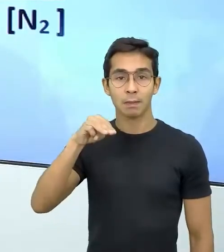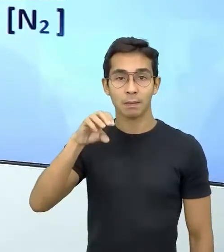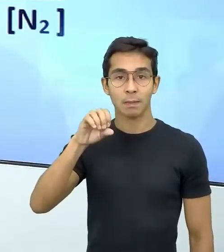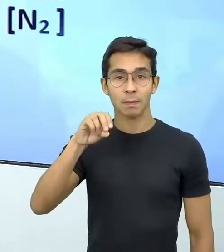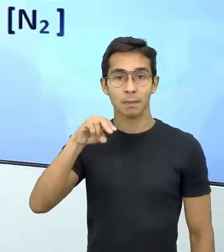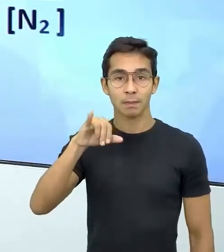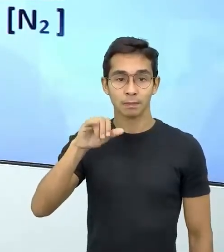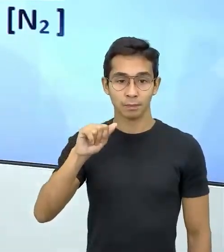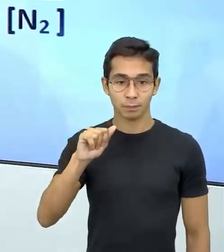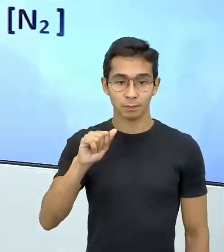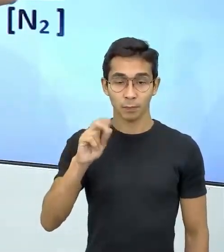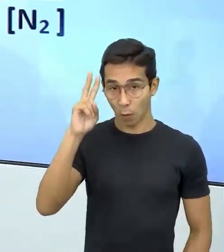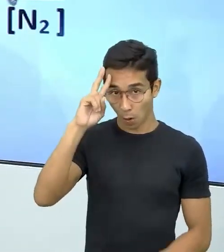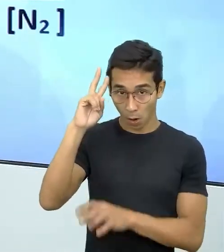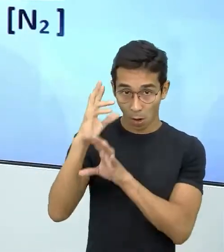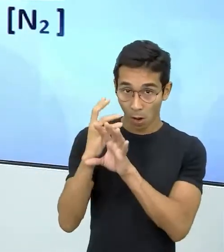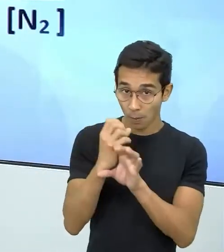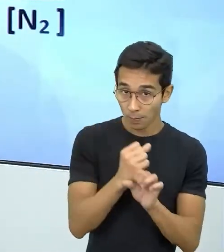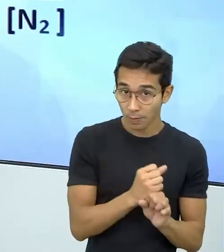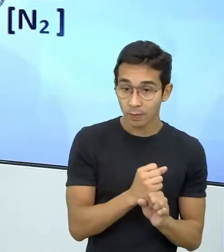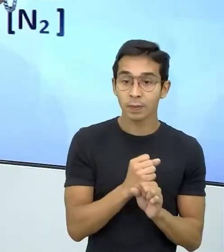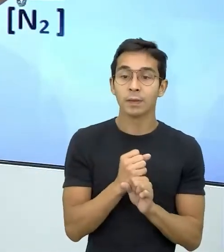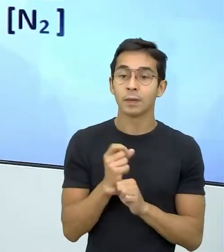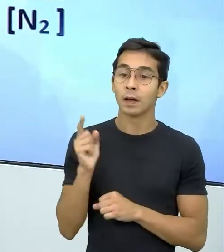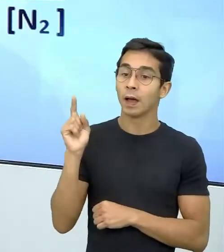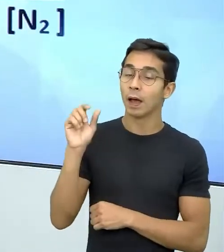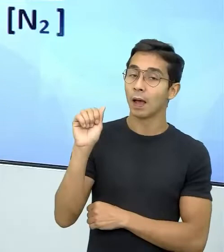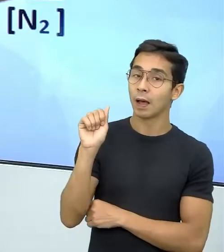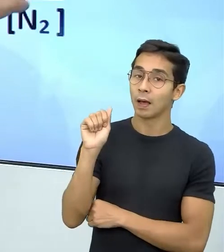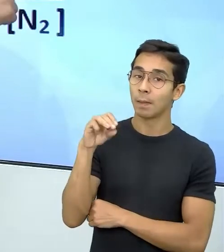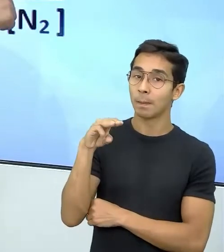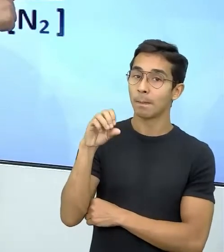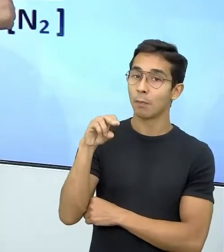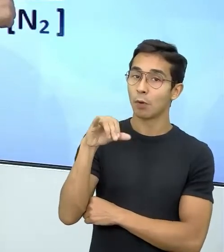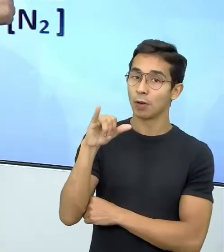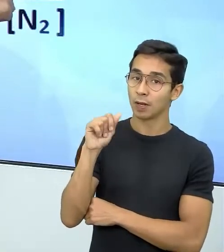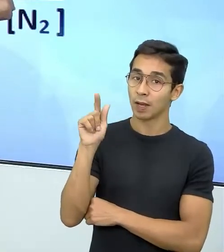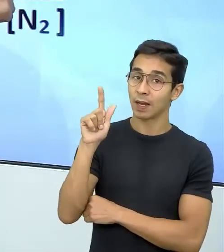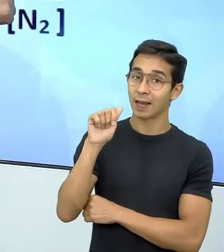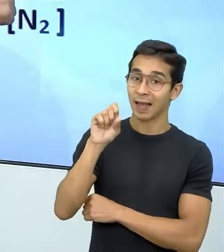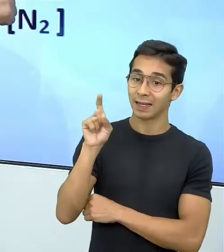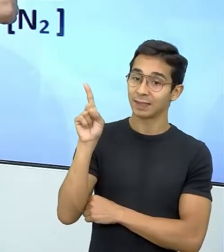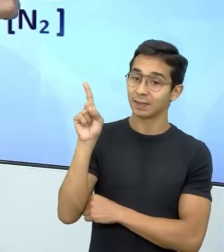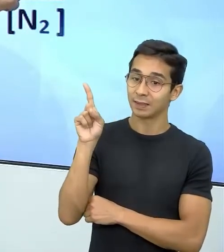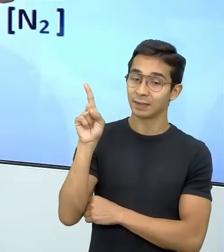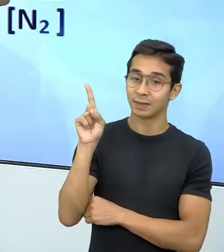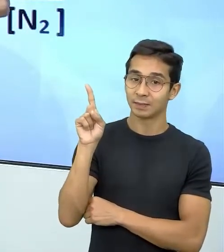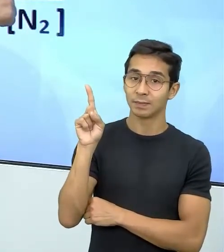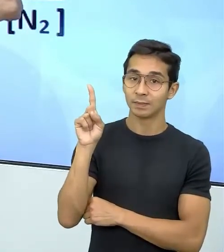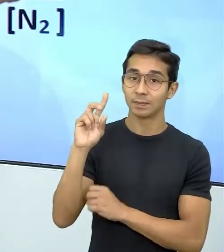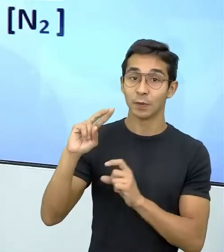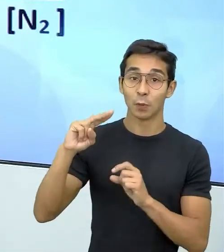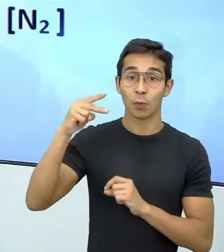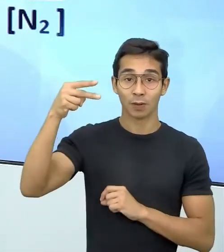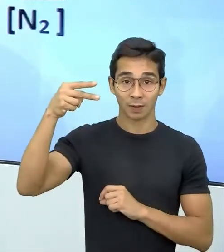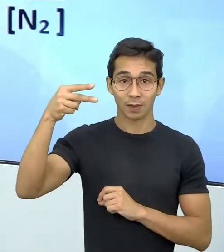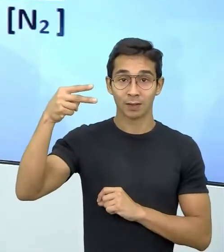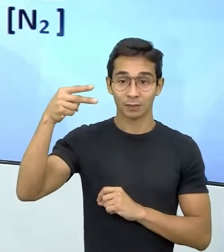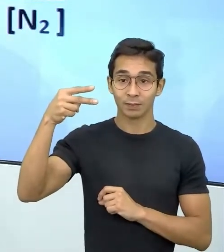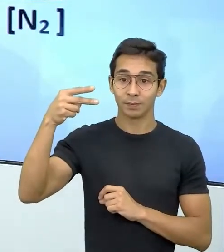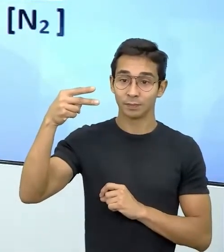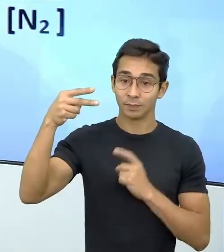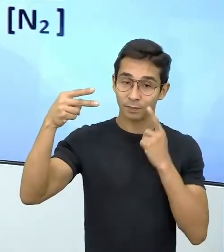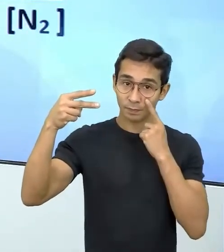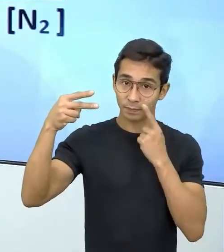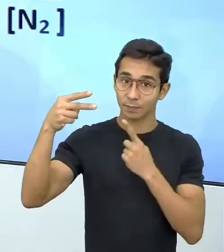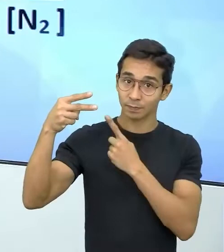gente recapitular. Eu tenho a concentração de amônia gasosa produzida elevada ao quadrado. Esse quadrado é esse 2 que está